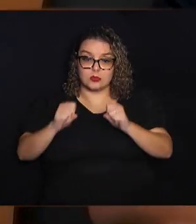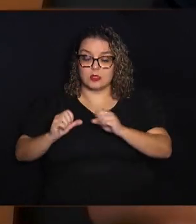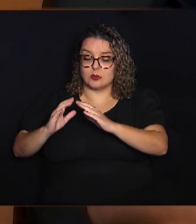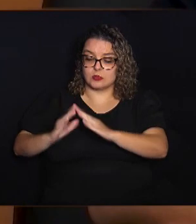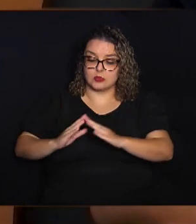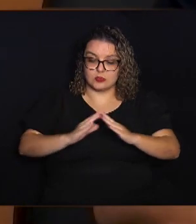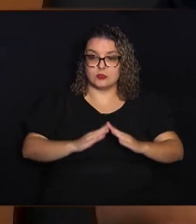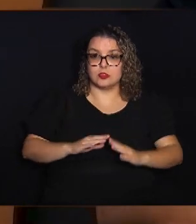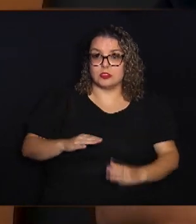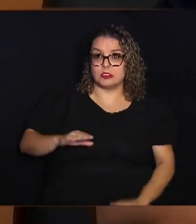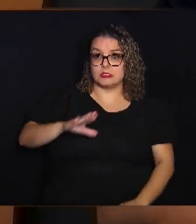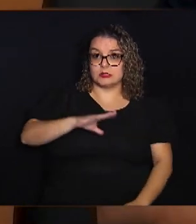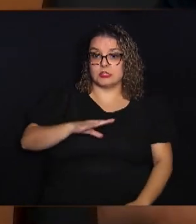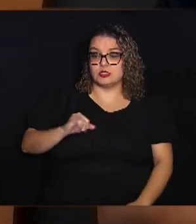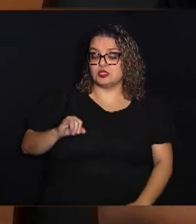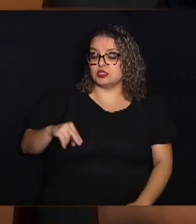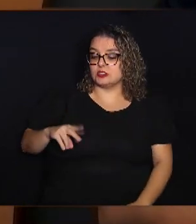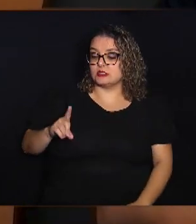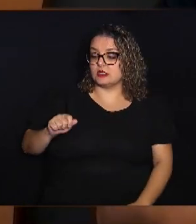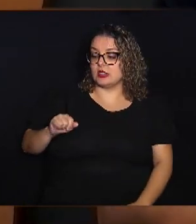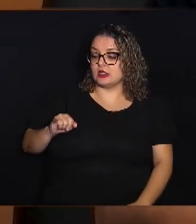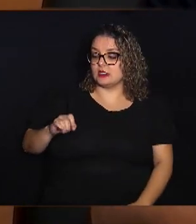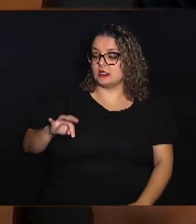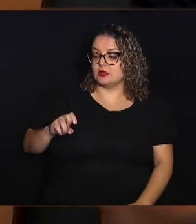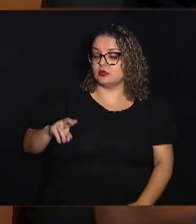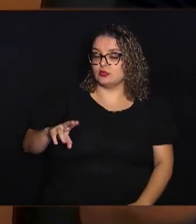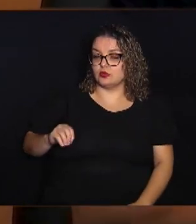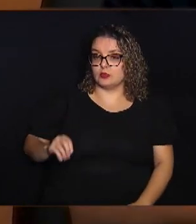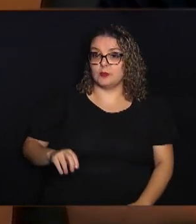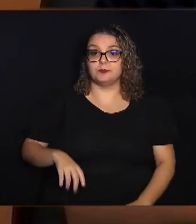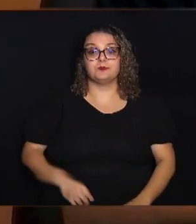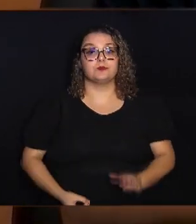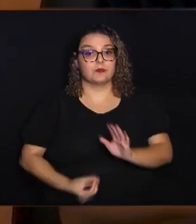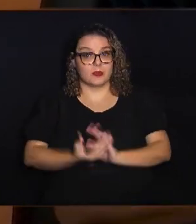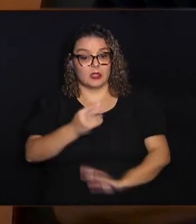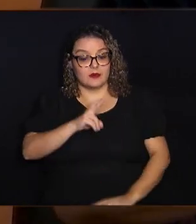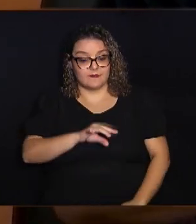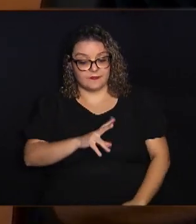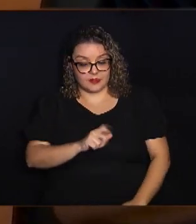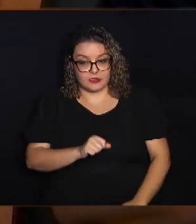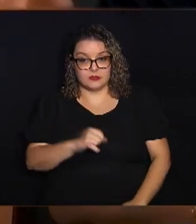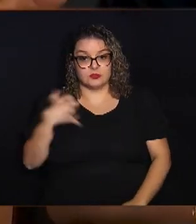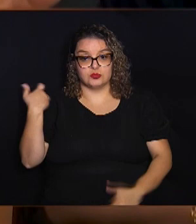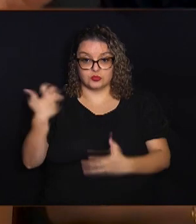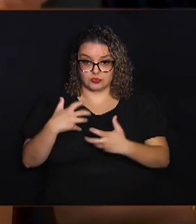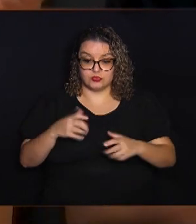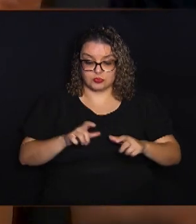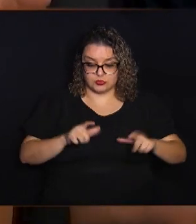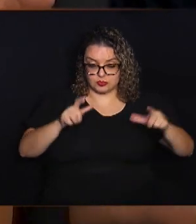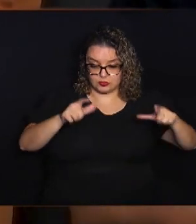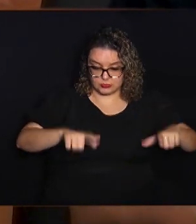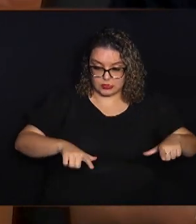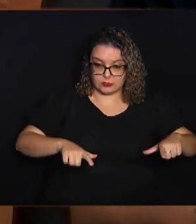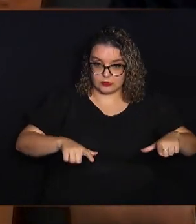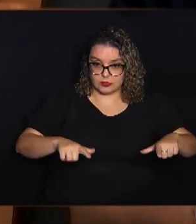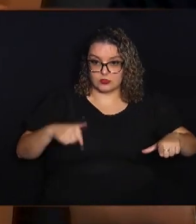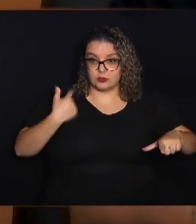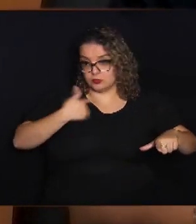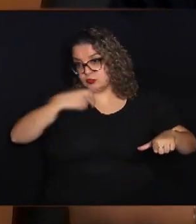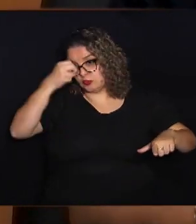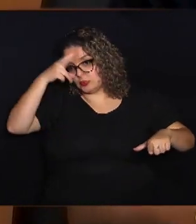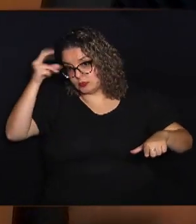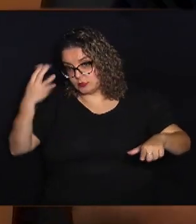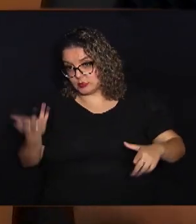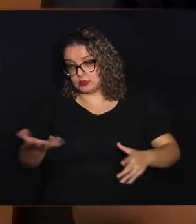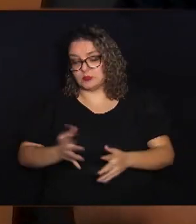de Indaiatuba. Uma vez constituída a Vila dos Idosos na cidade de Indaiatuba, o nosso prefeito, então,